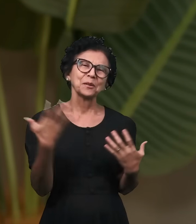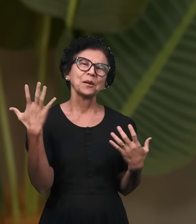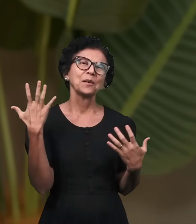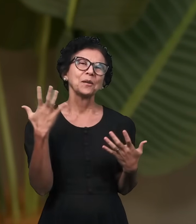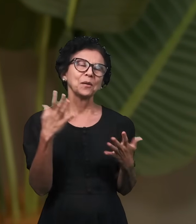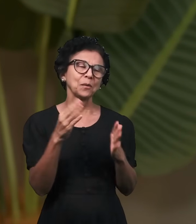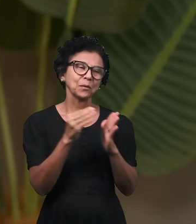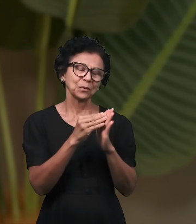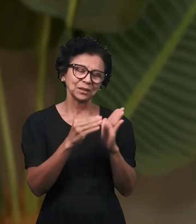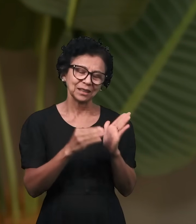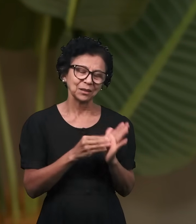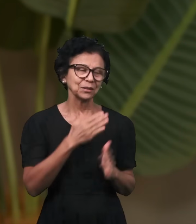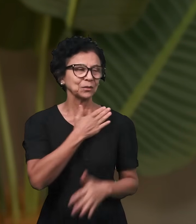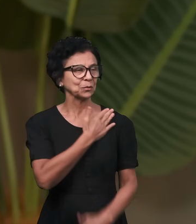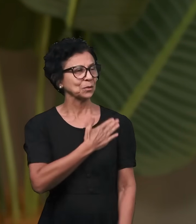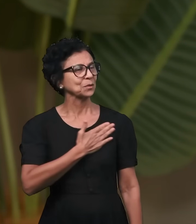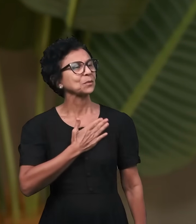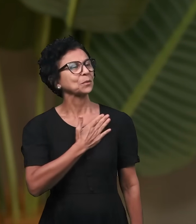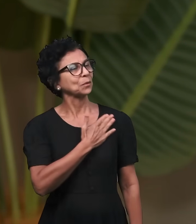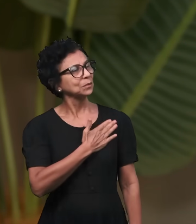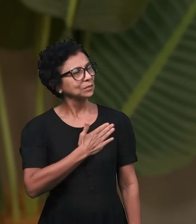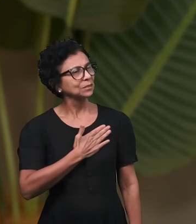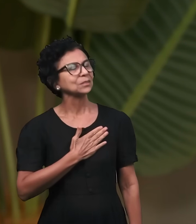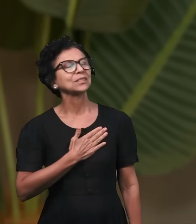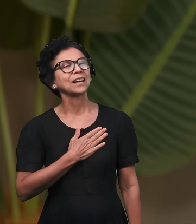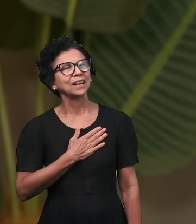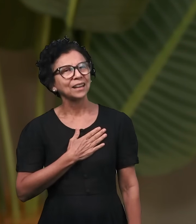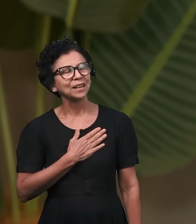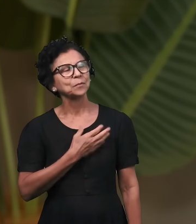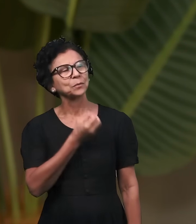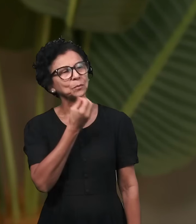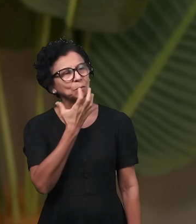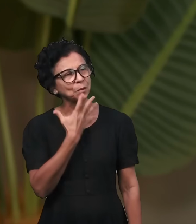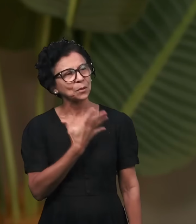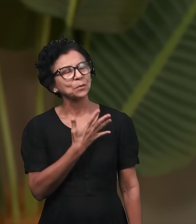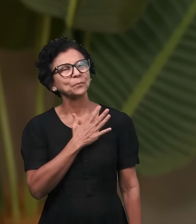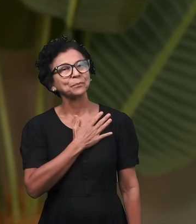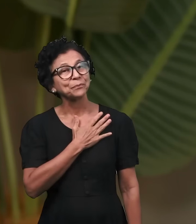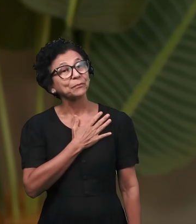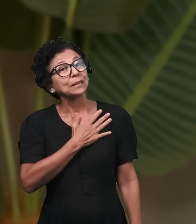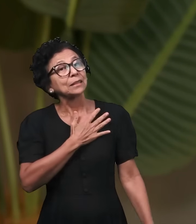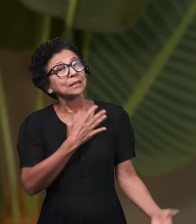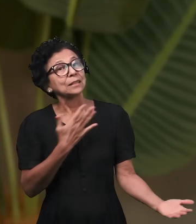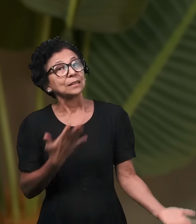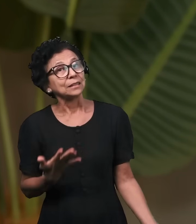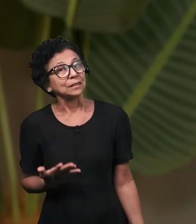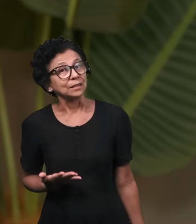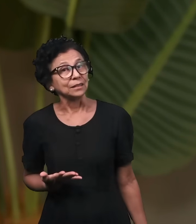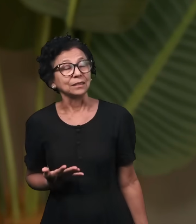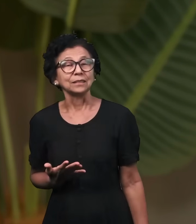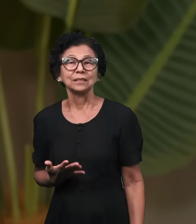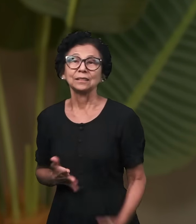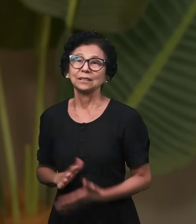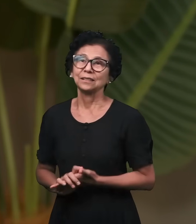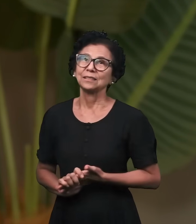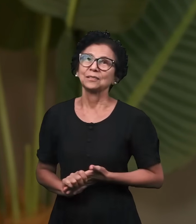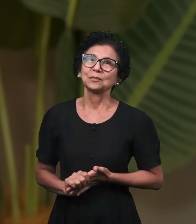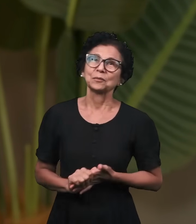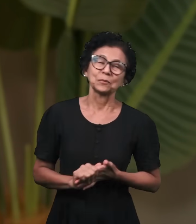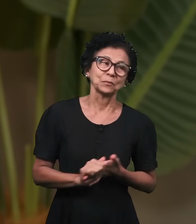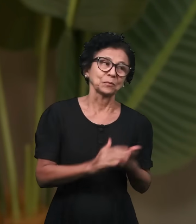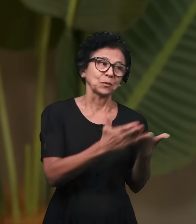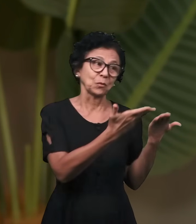muito agradável para nós, edificante, e vamos sim convidá-lo para